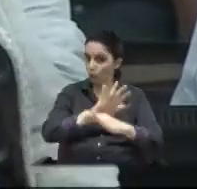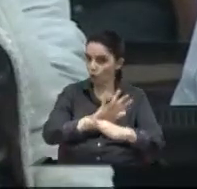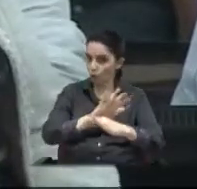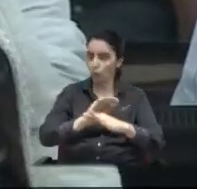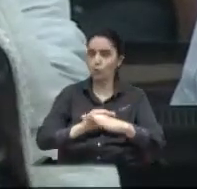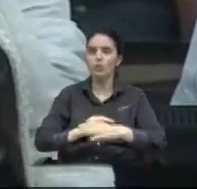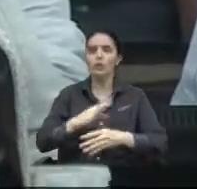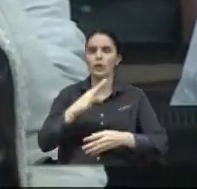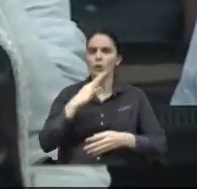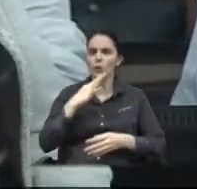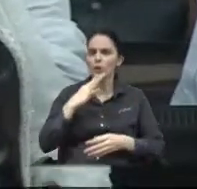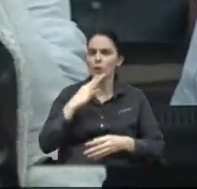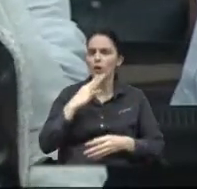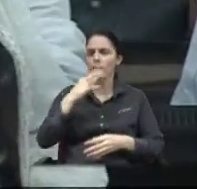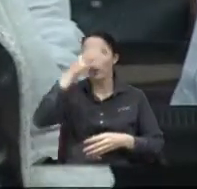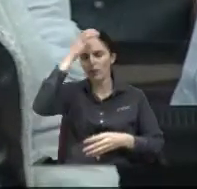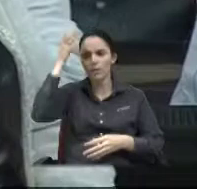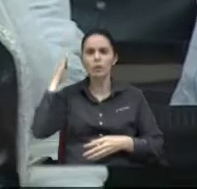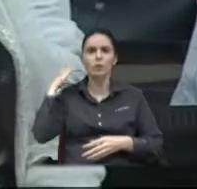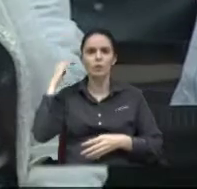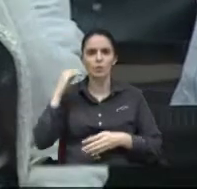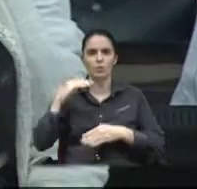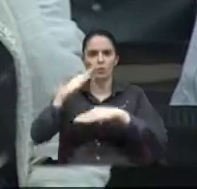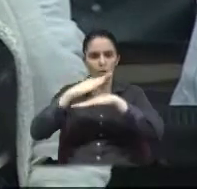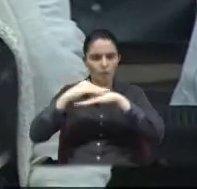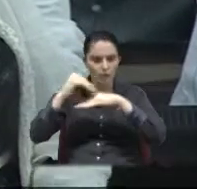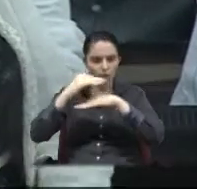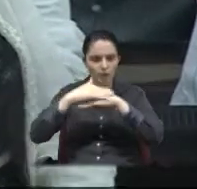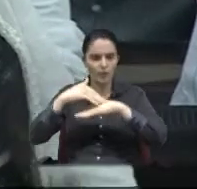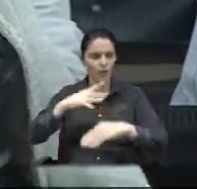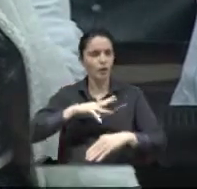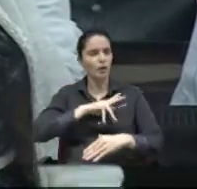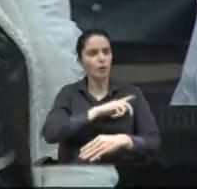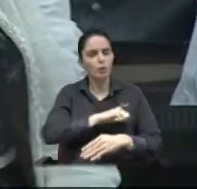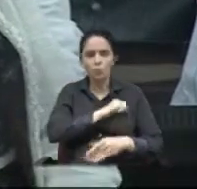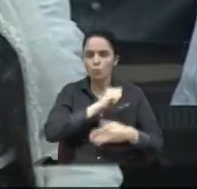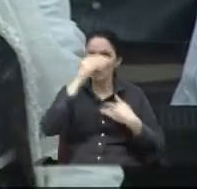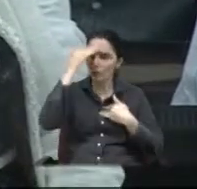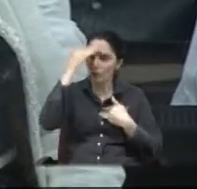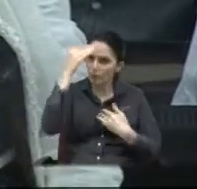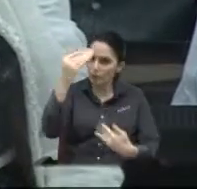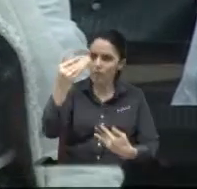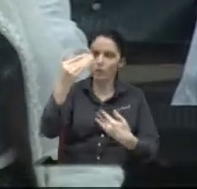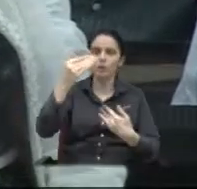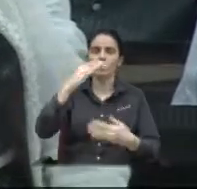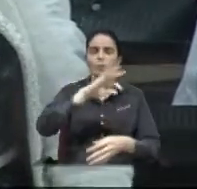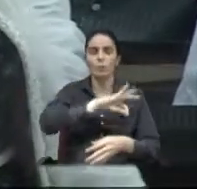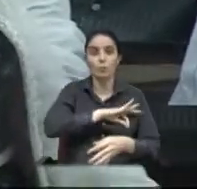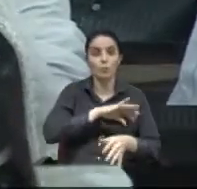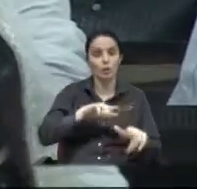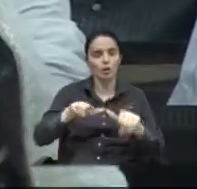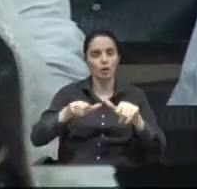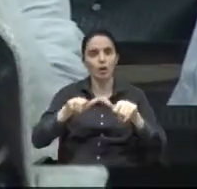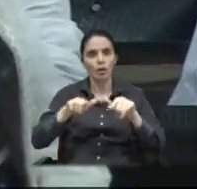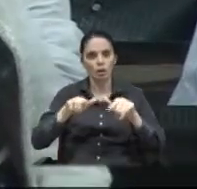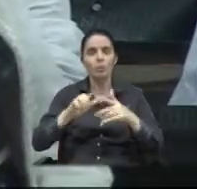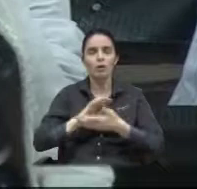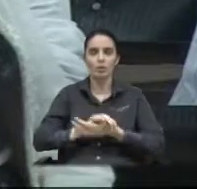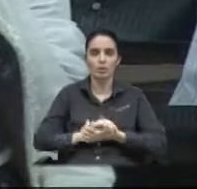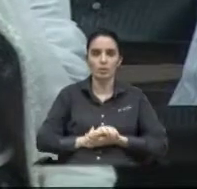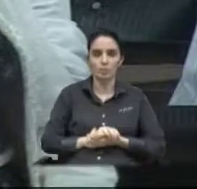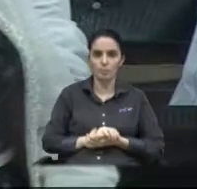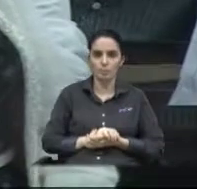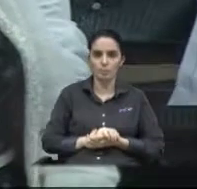carinho sabem do meu afeto sabem da minha gratidão por todo o trabalho realizado são profissionais que